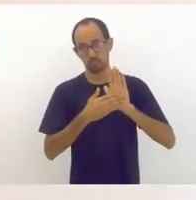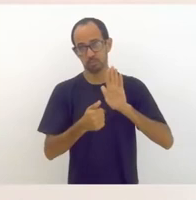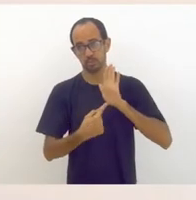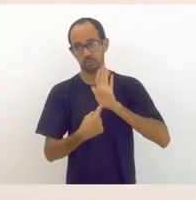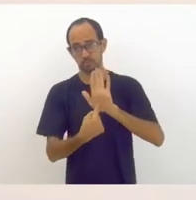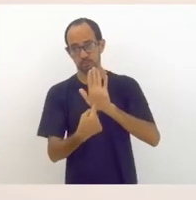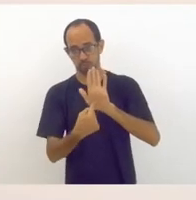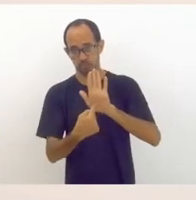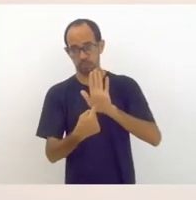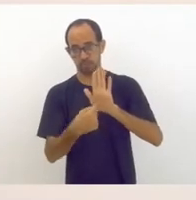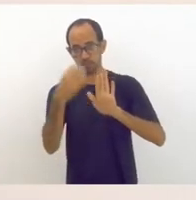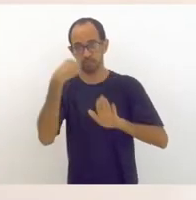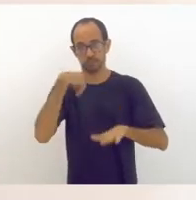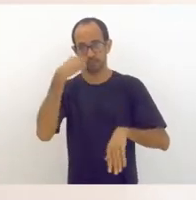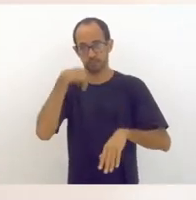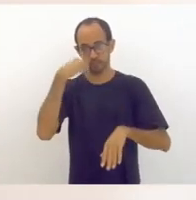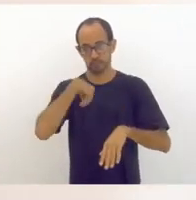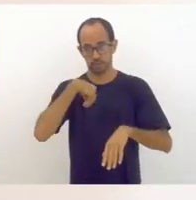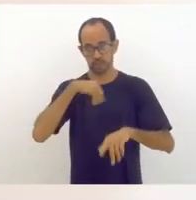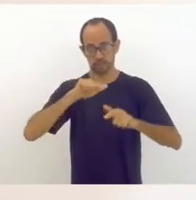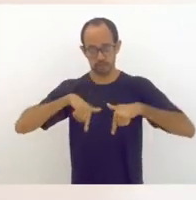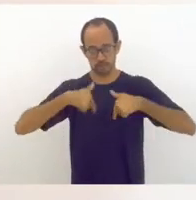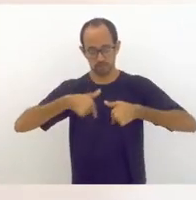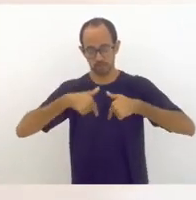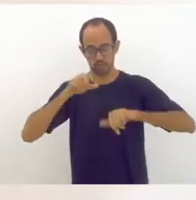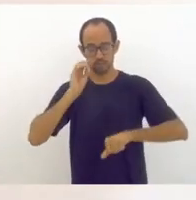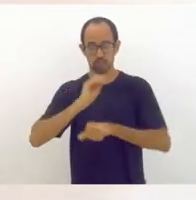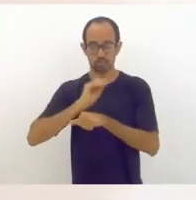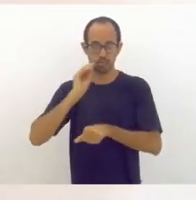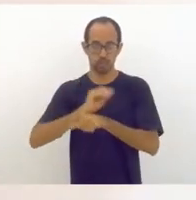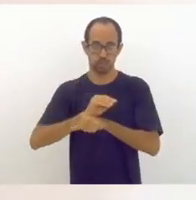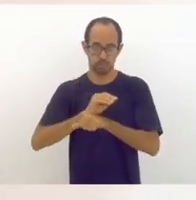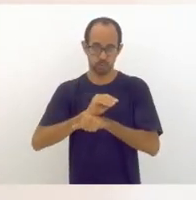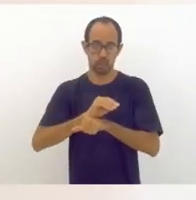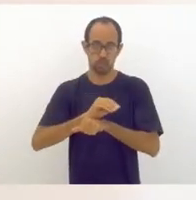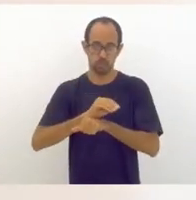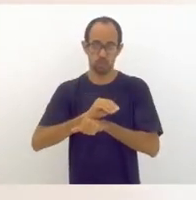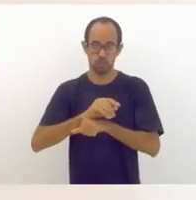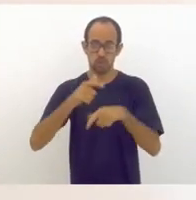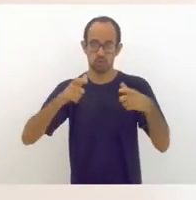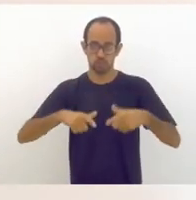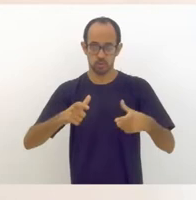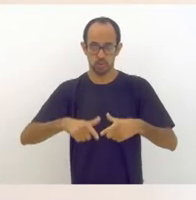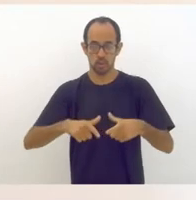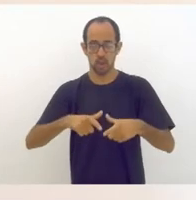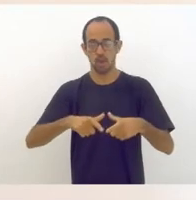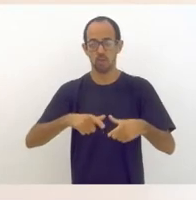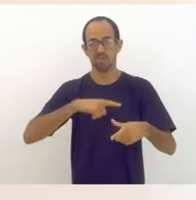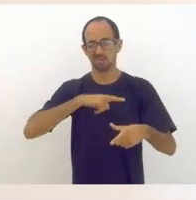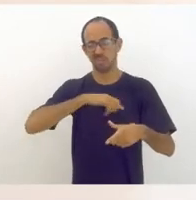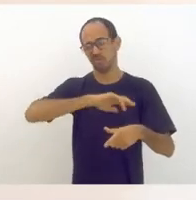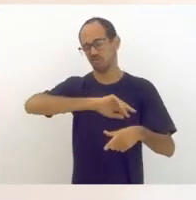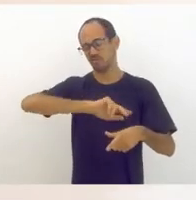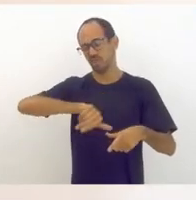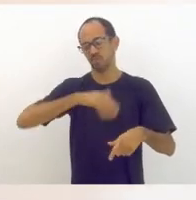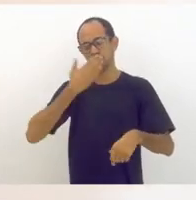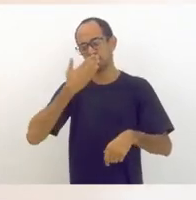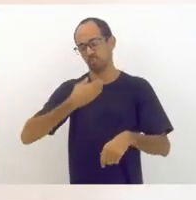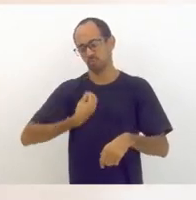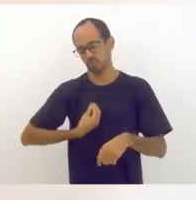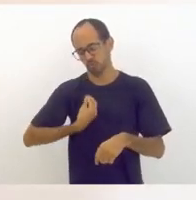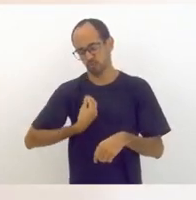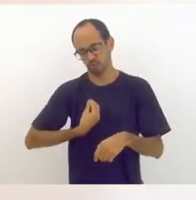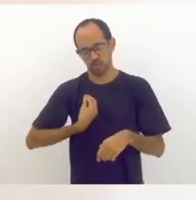apresentadas enfraquecem as ações de proteção desse ambiente tão biodiverso e essencial